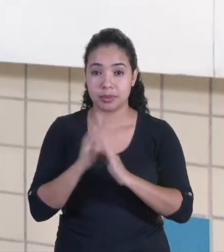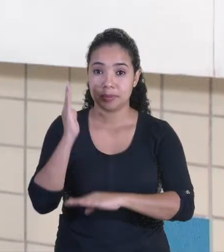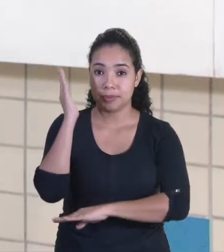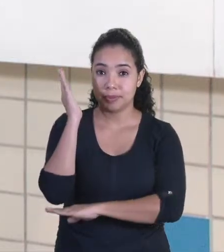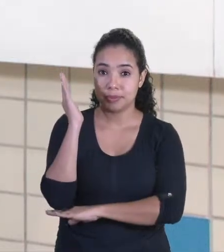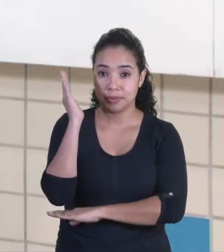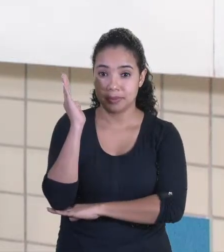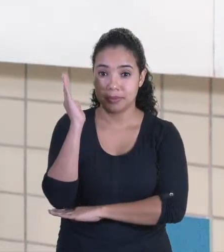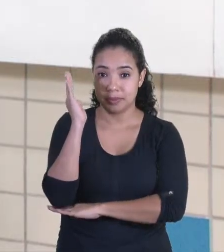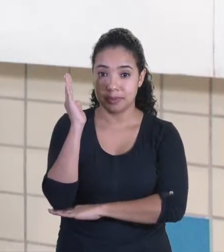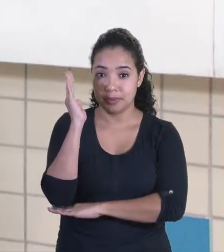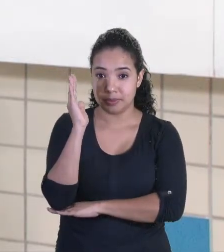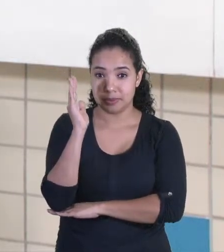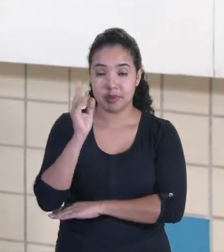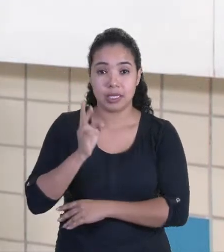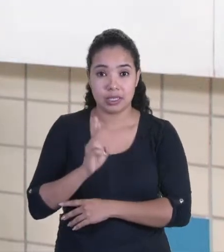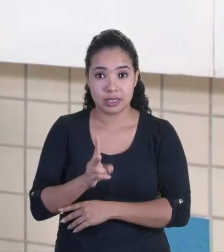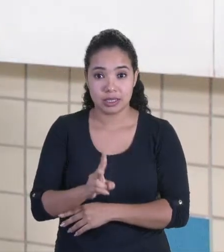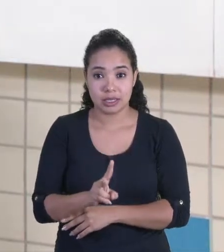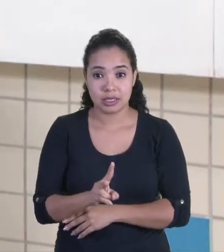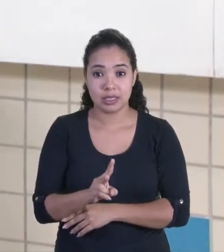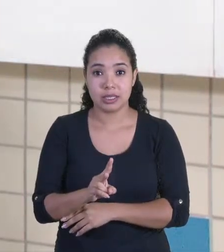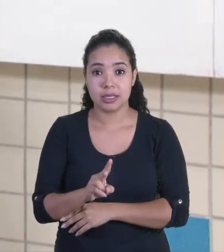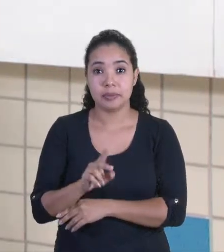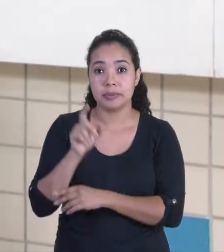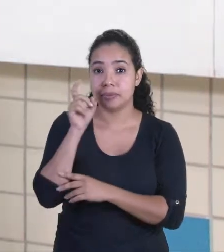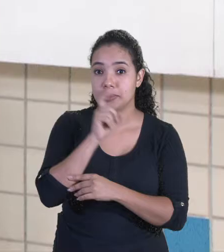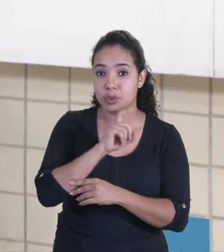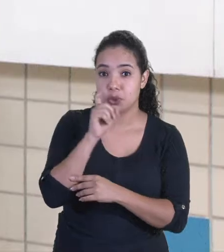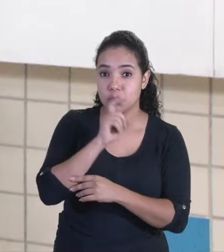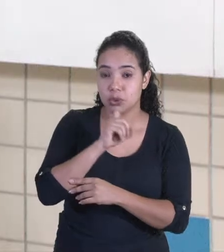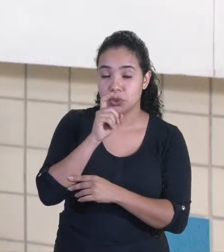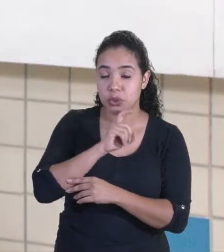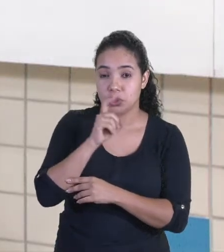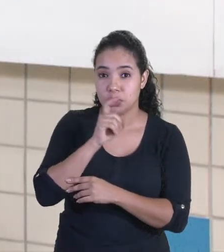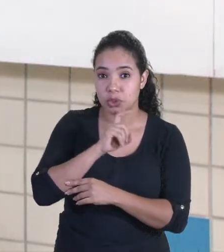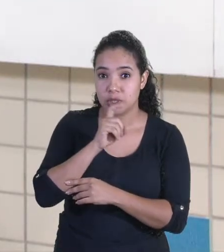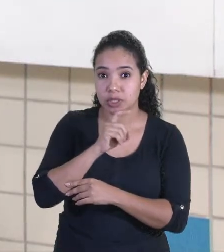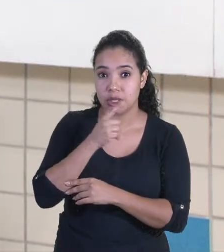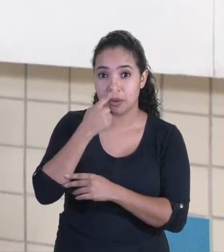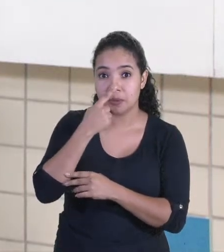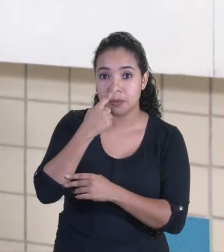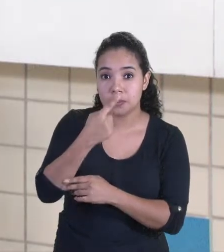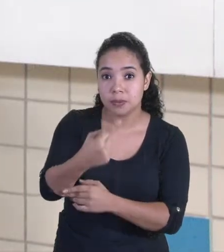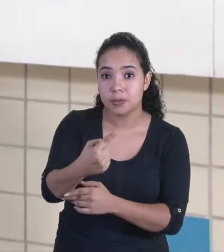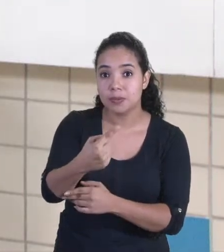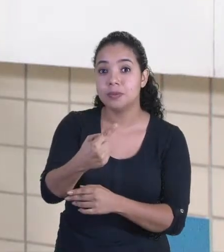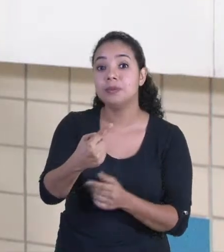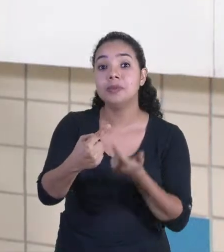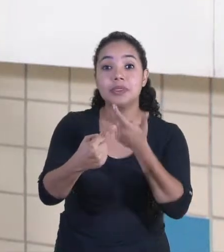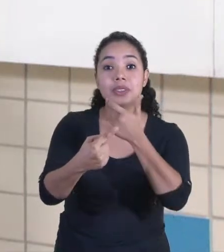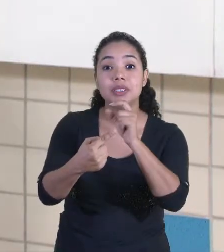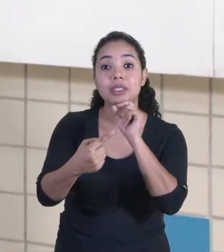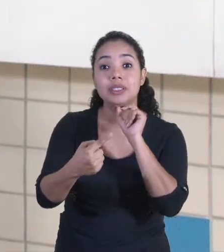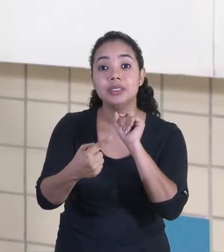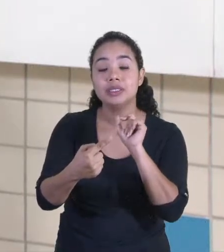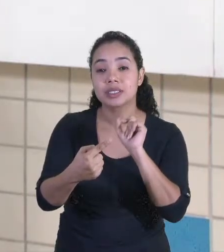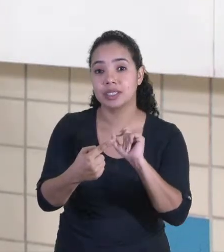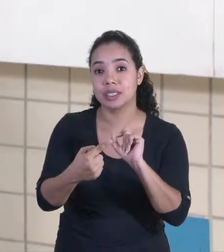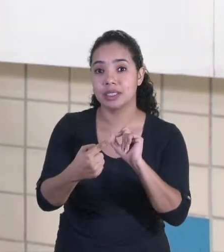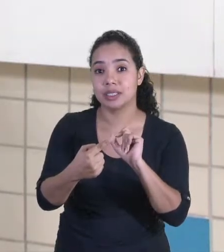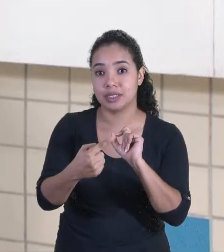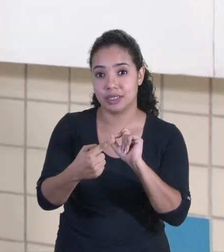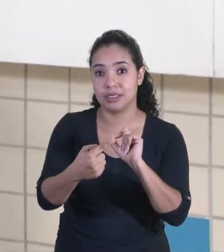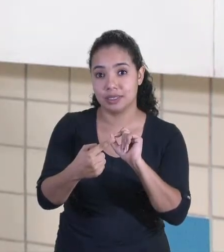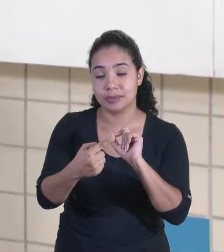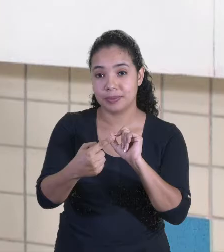madeira e sempre que diz uma mentira o nariz cresce. De que conto nós estamos